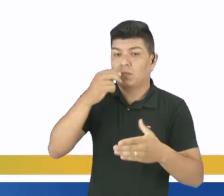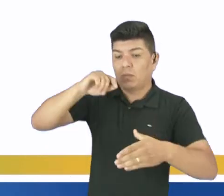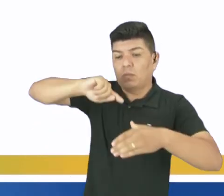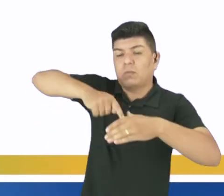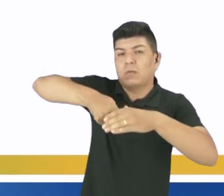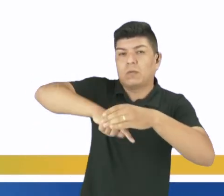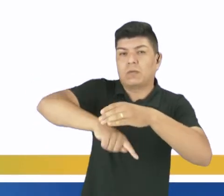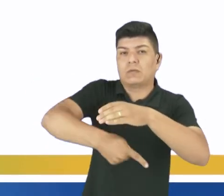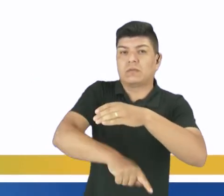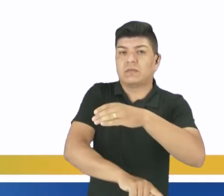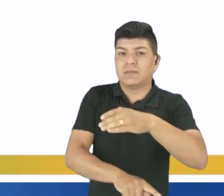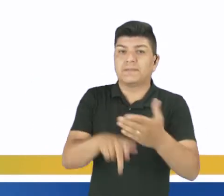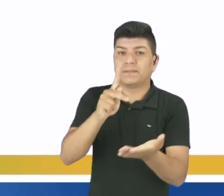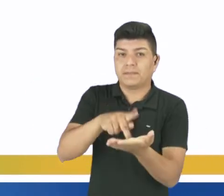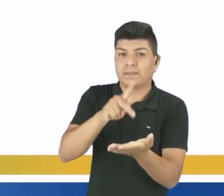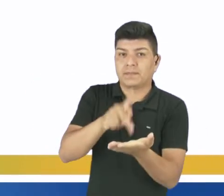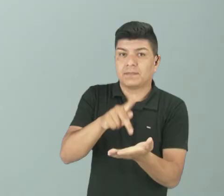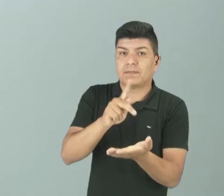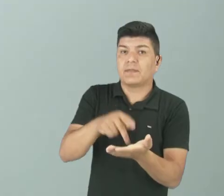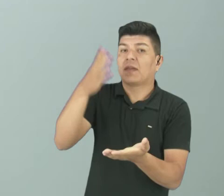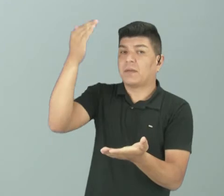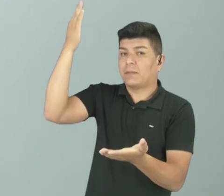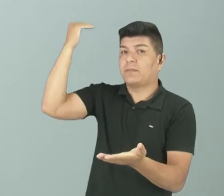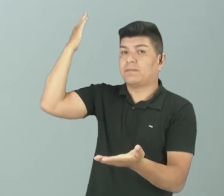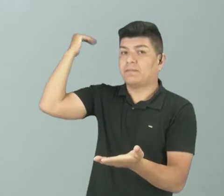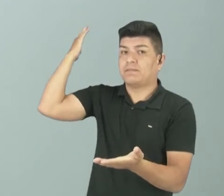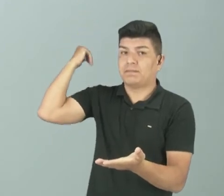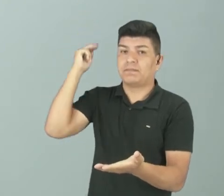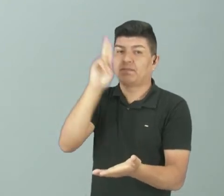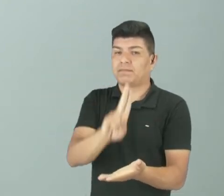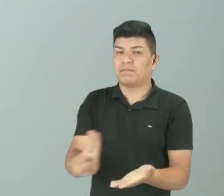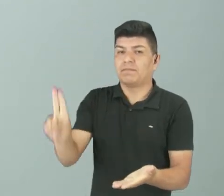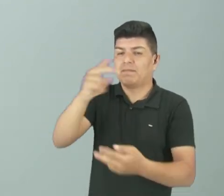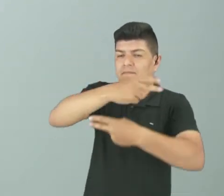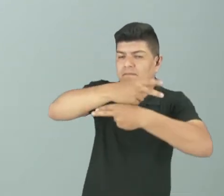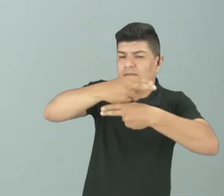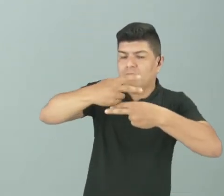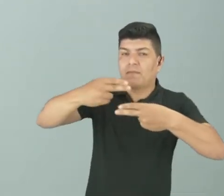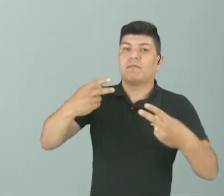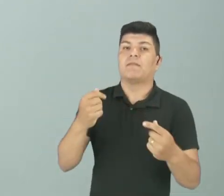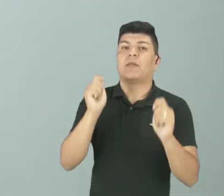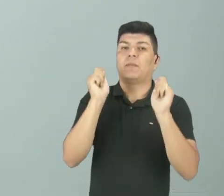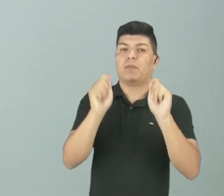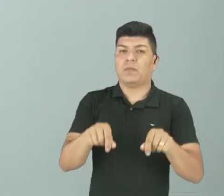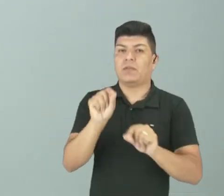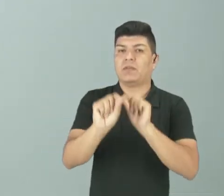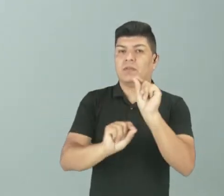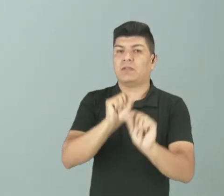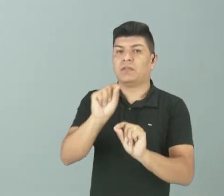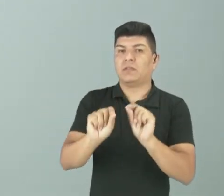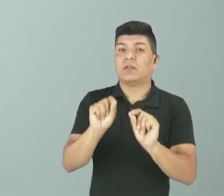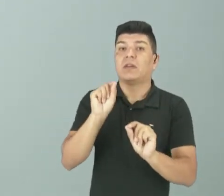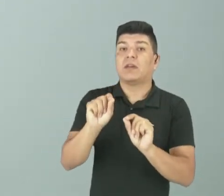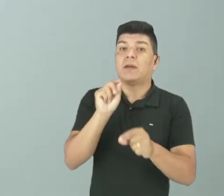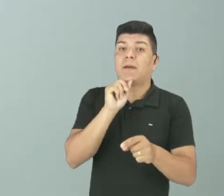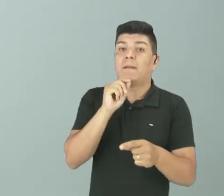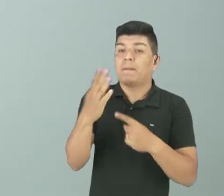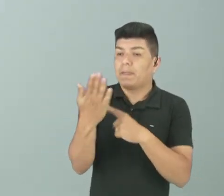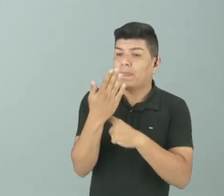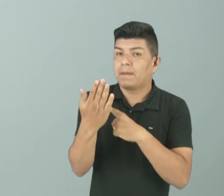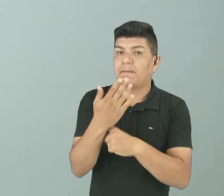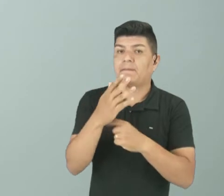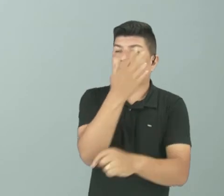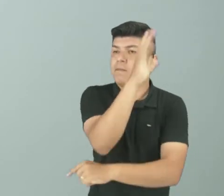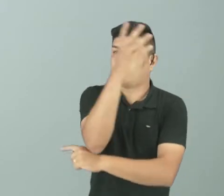soterrados, mostrando que de fato os antepassados usaram várias ferramentas para poder lidar com os adventos